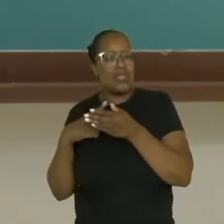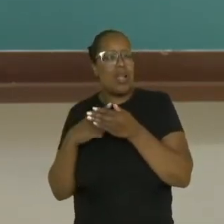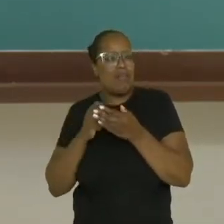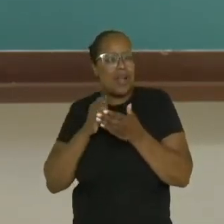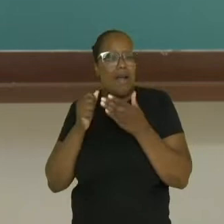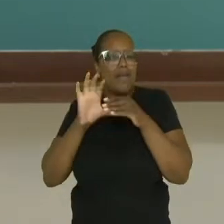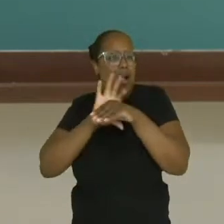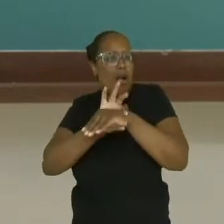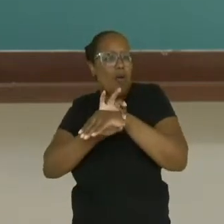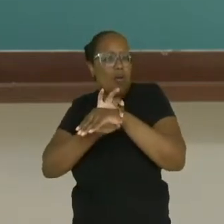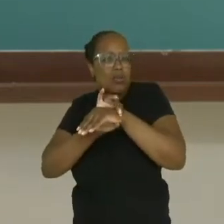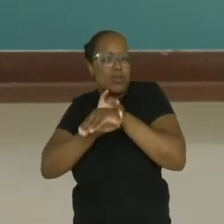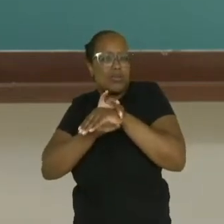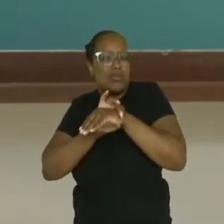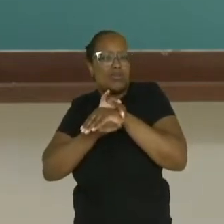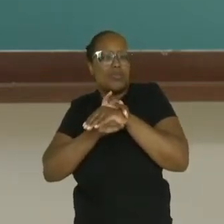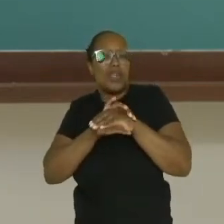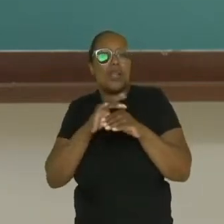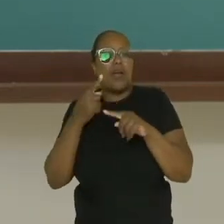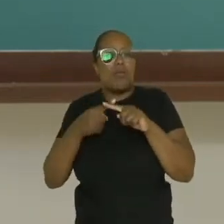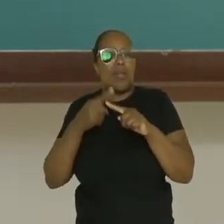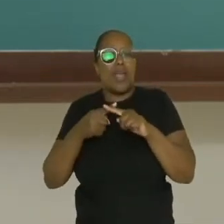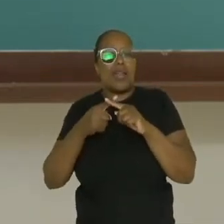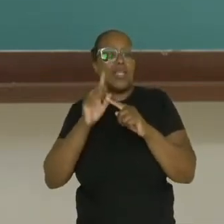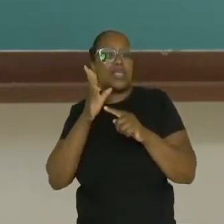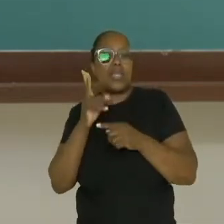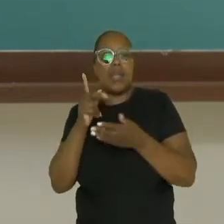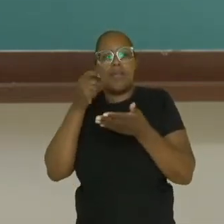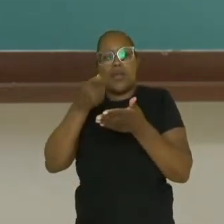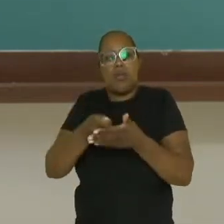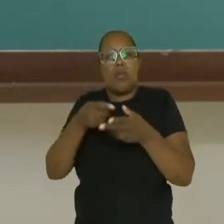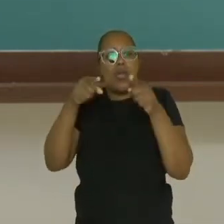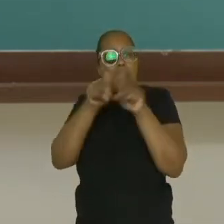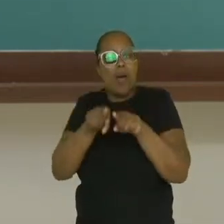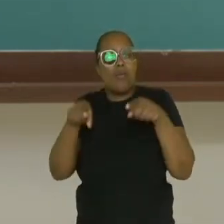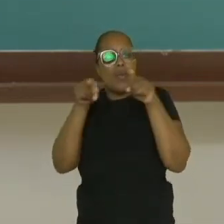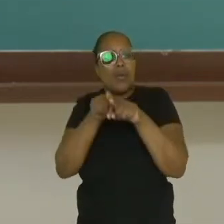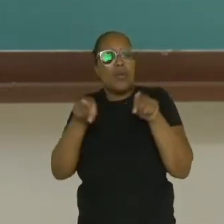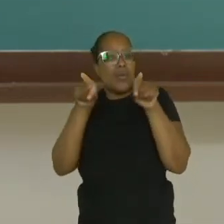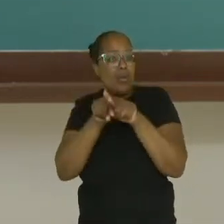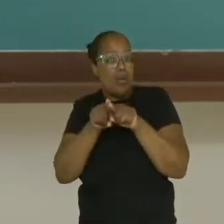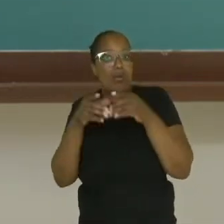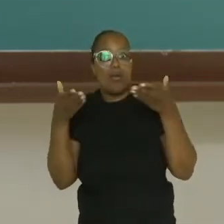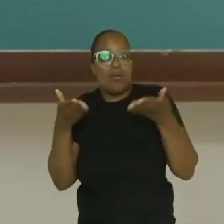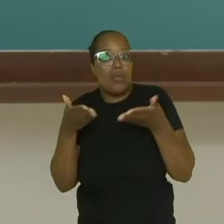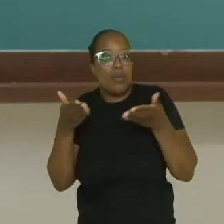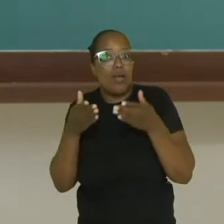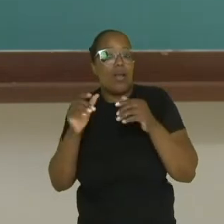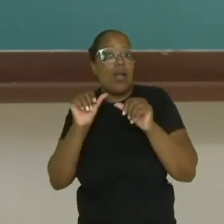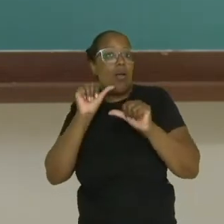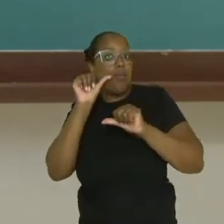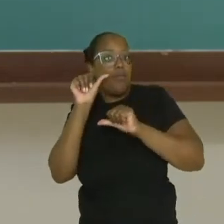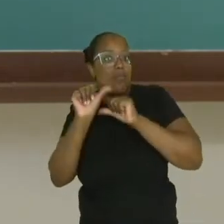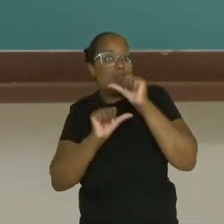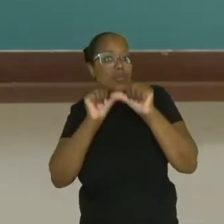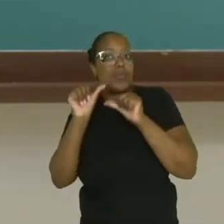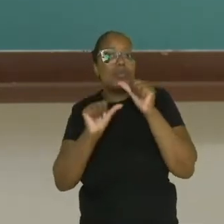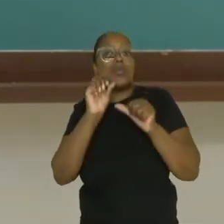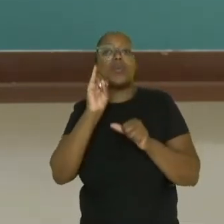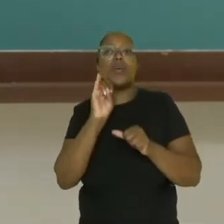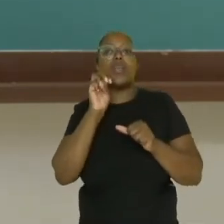artista estava preso na arte tradicional, reproduzir a realidade como ela era. E o impressionismo vem com as